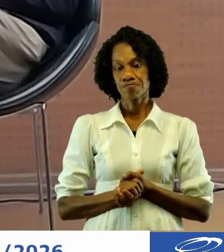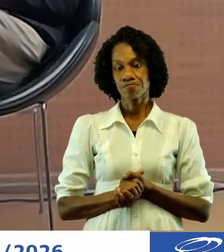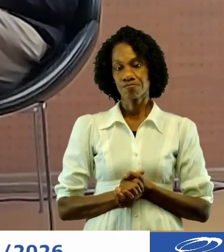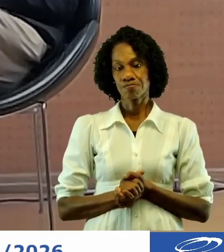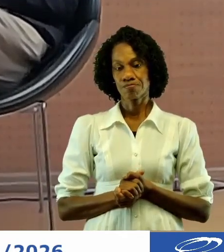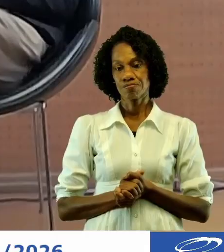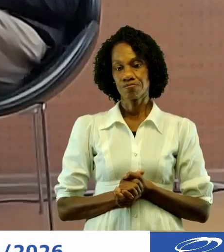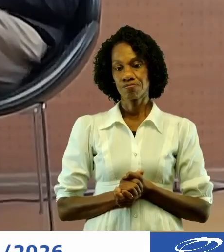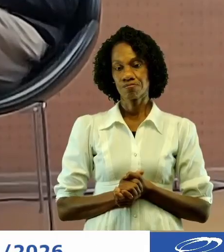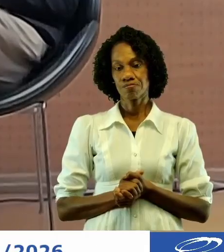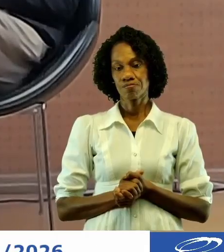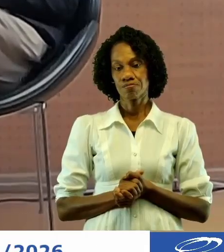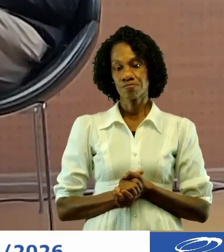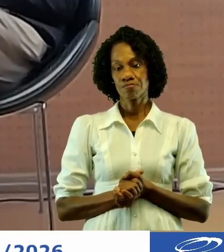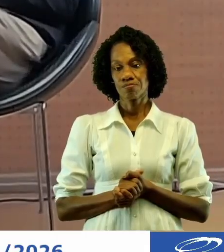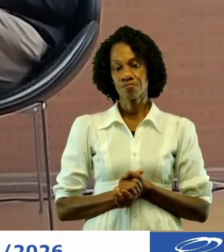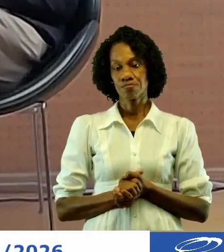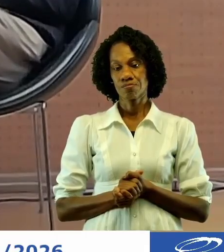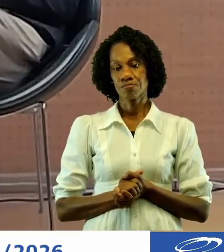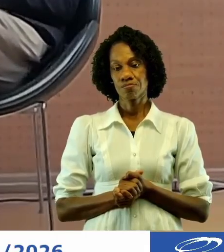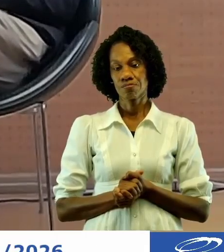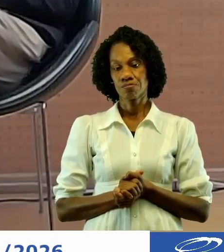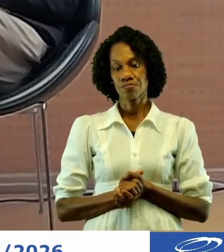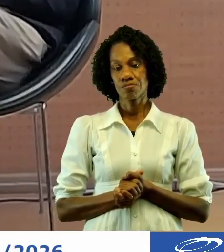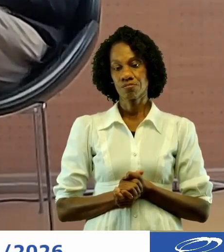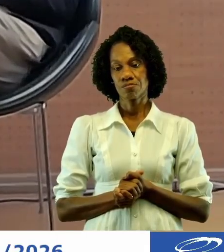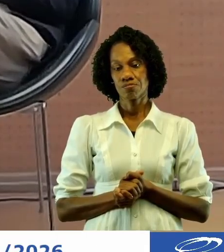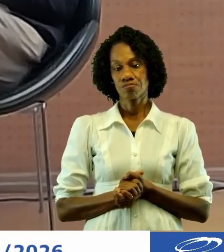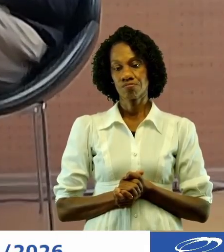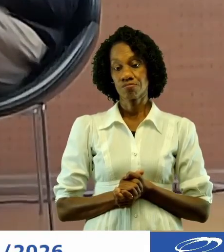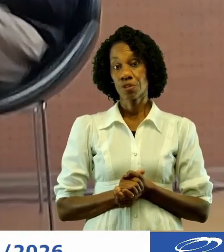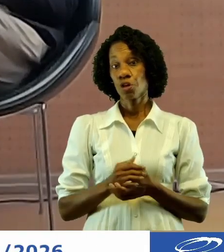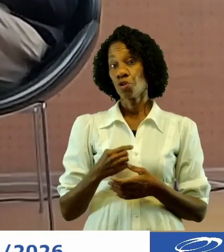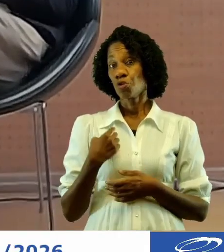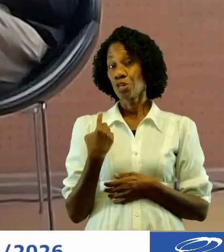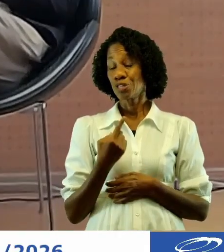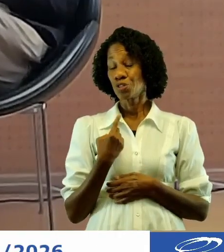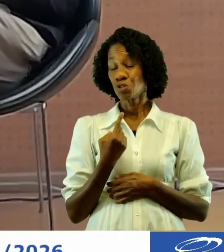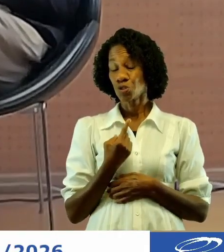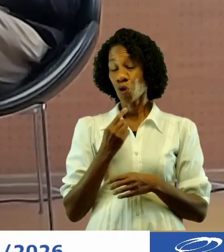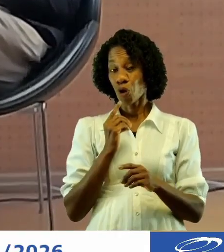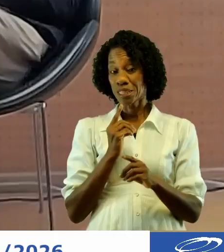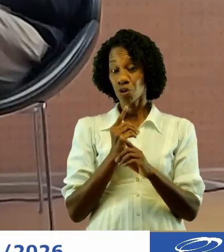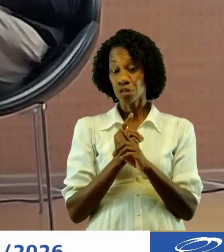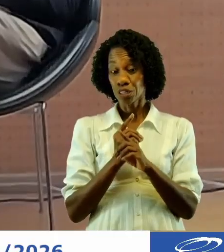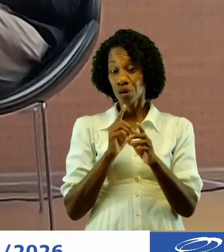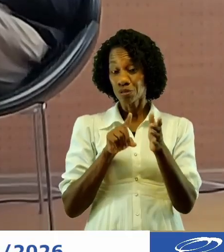countries of the south with the countries of the north. E o que nós identificamos nesse